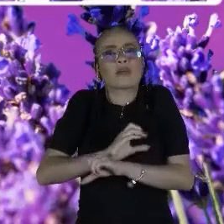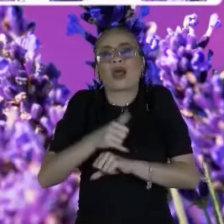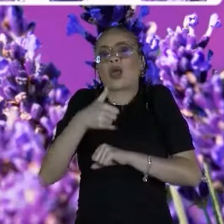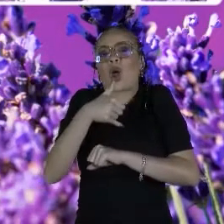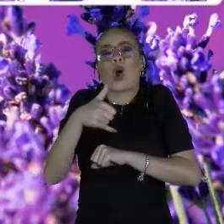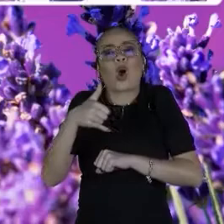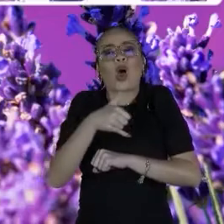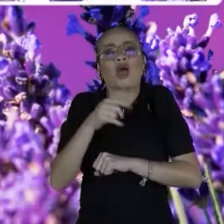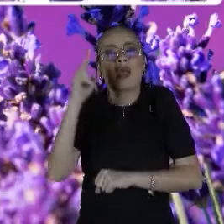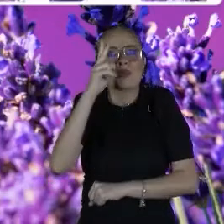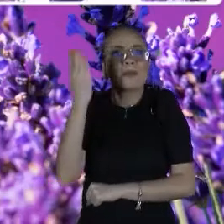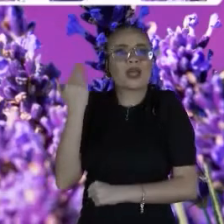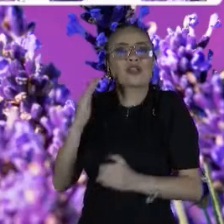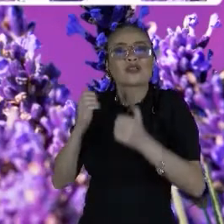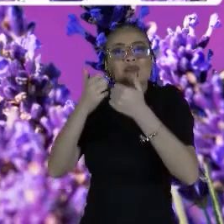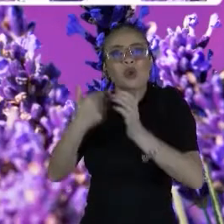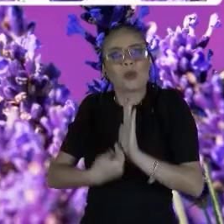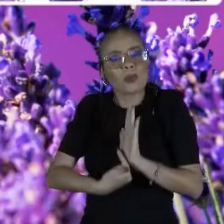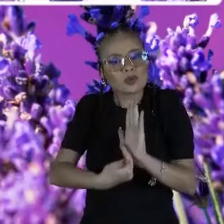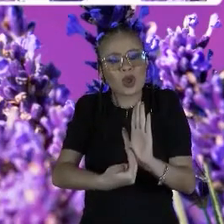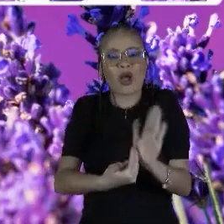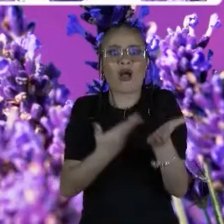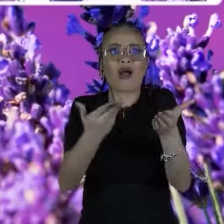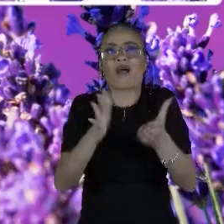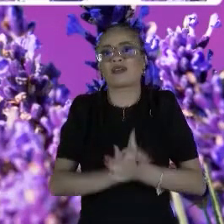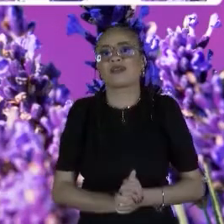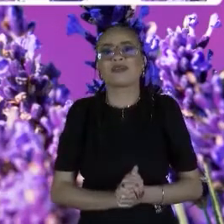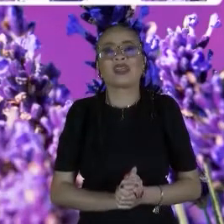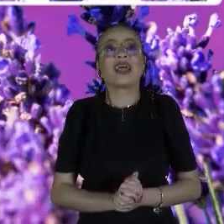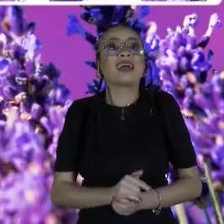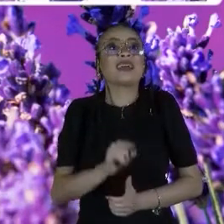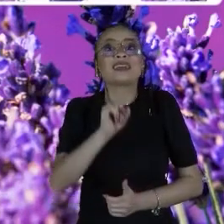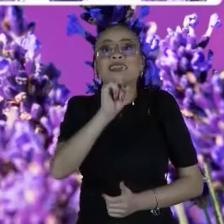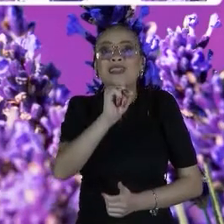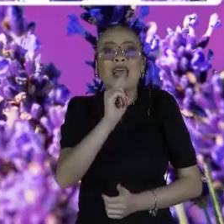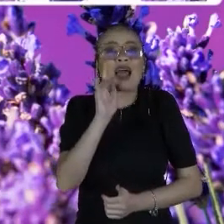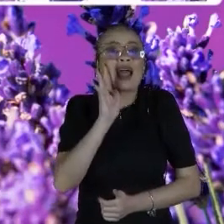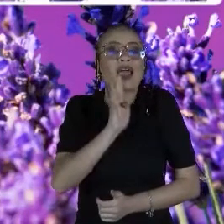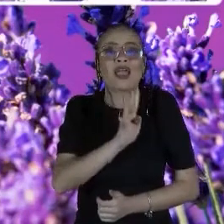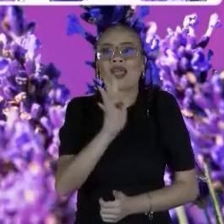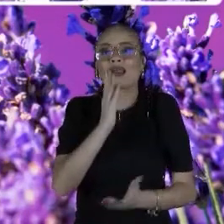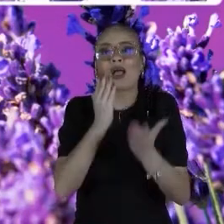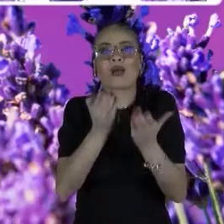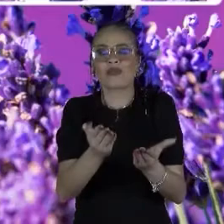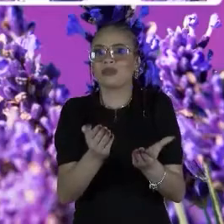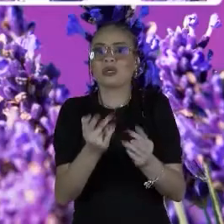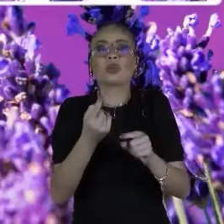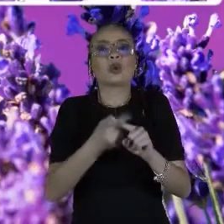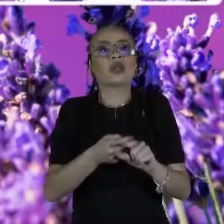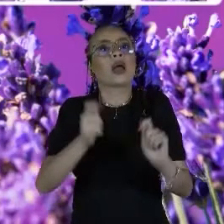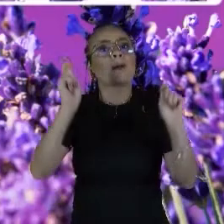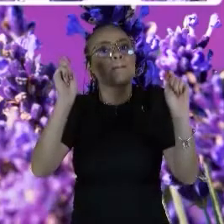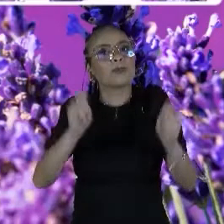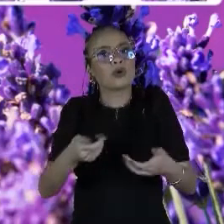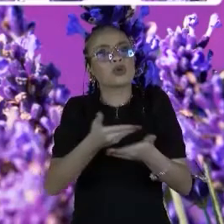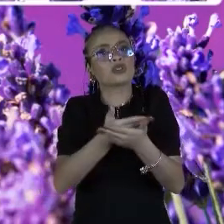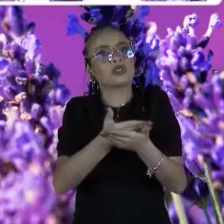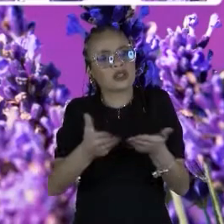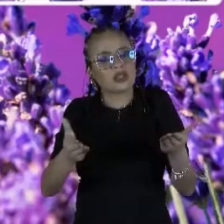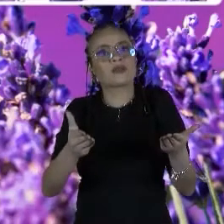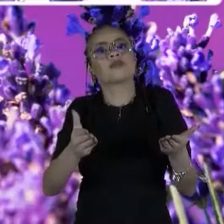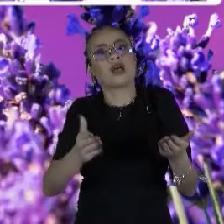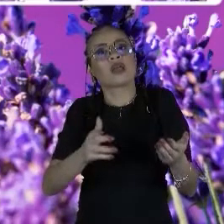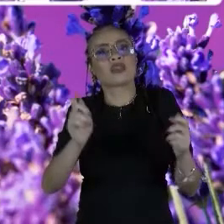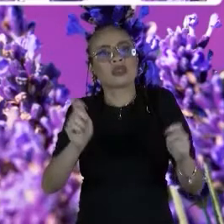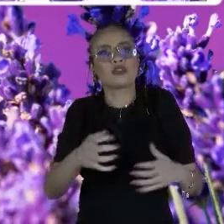falei anteriormente para vocês né Isso é muito bacana você tem essa possibilidade ou da tela